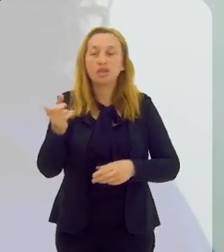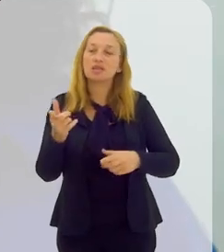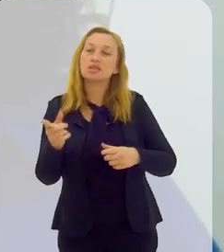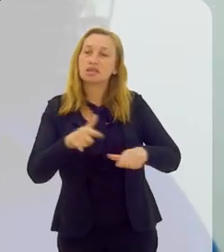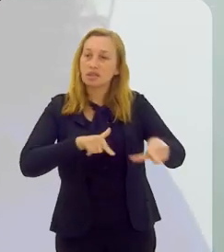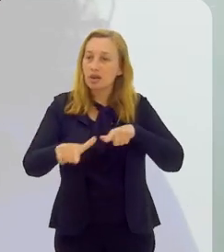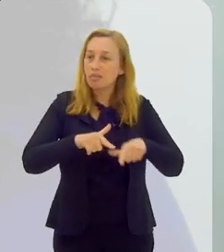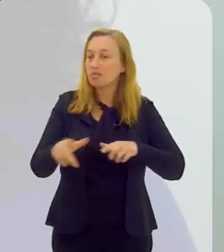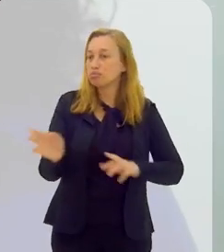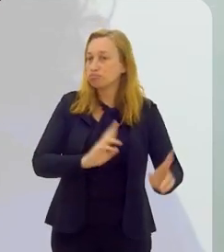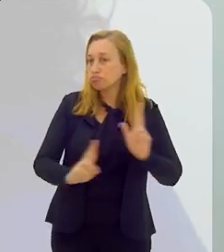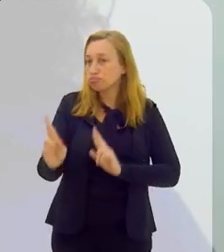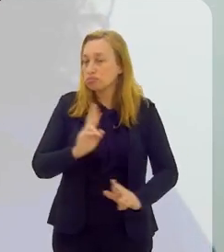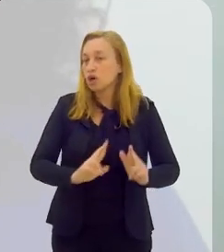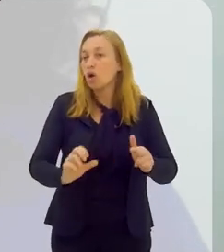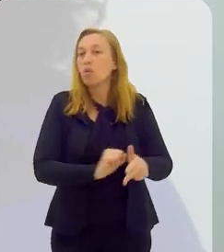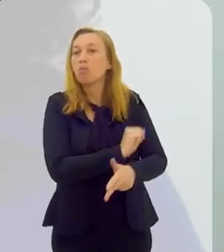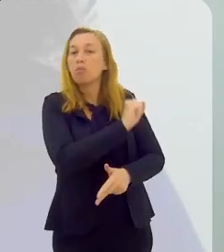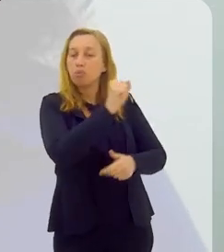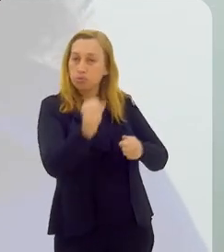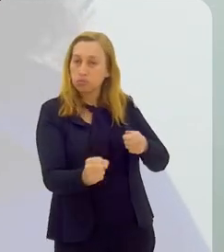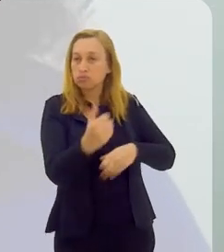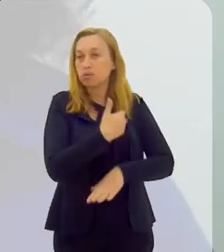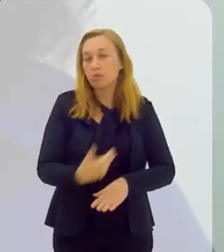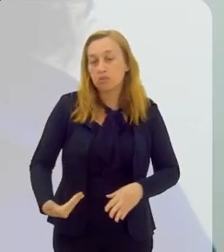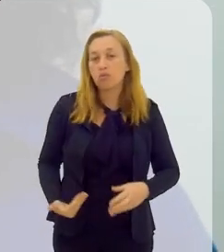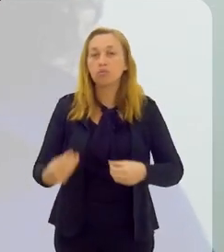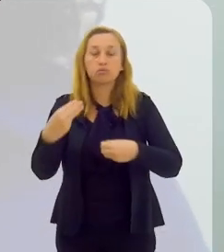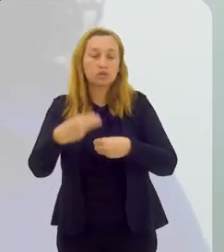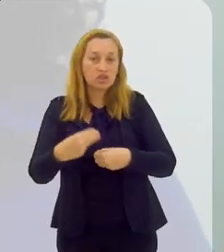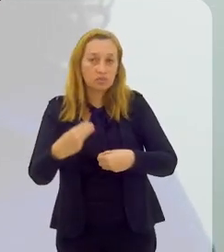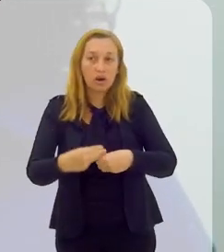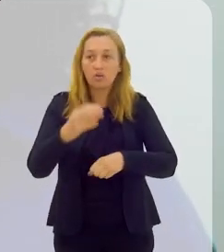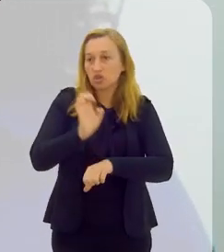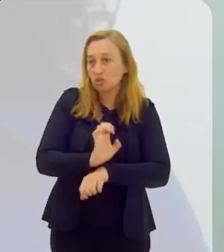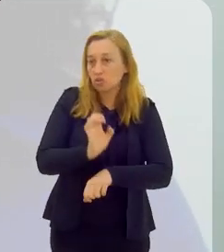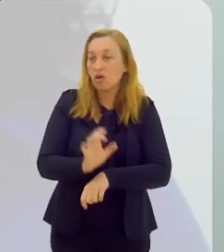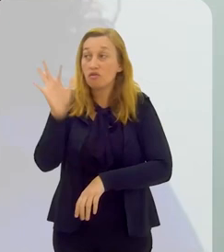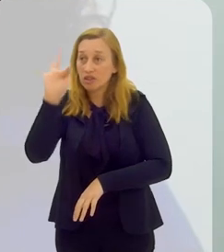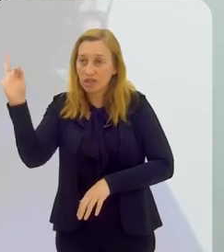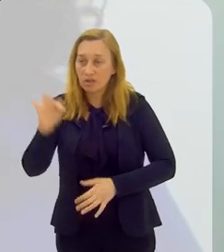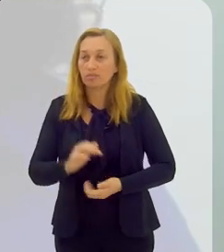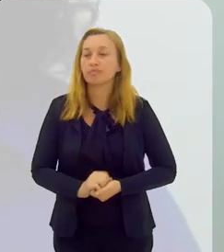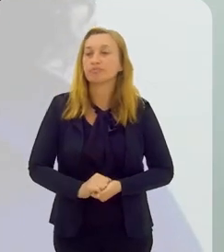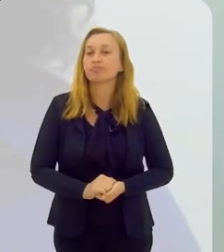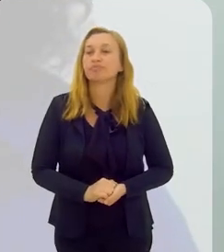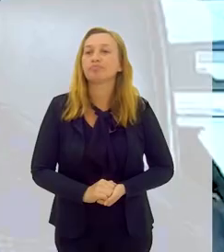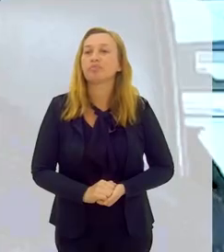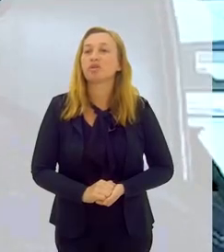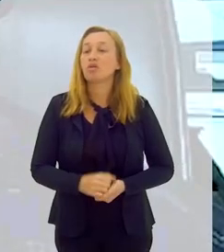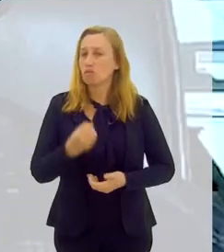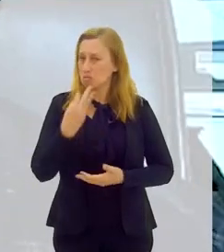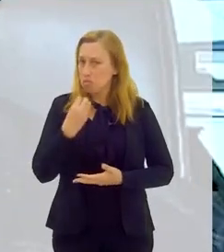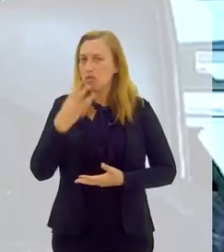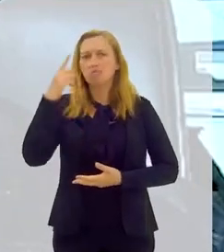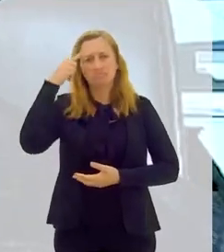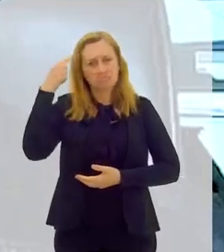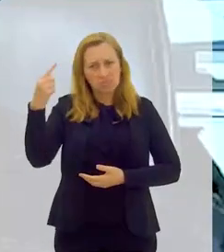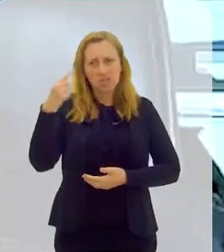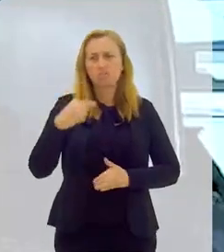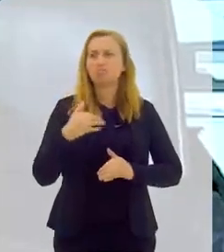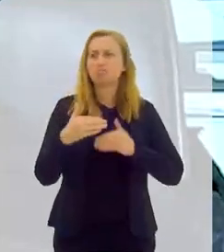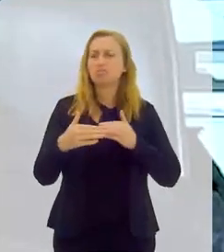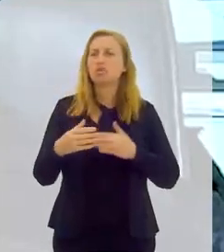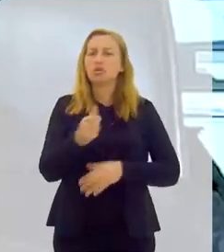trabalho de relacionamento com os poderes públicos, municipal, estadual, federal? O fórum foi uma ideia excelente